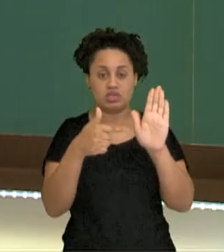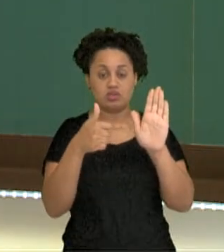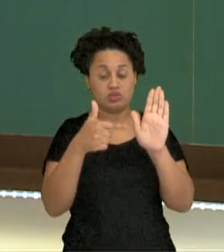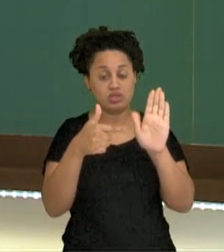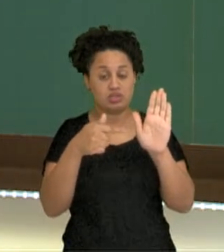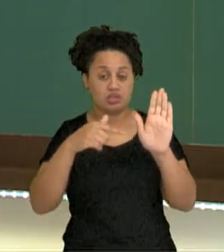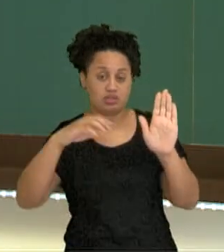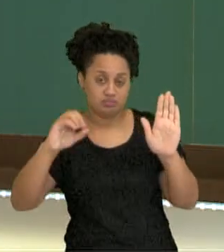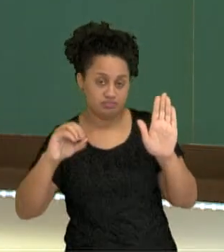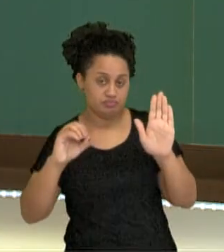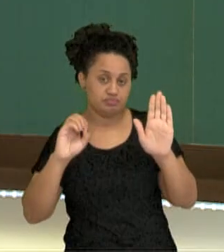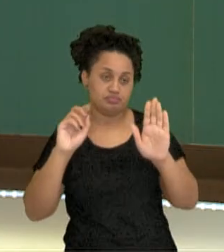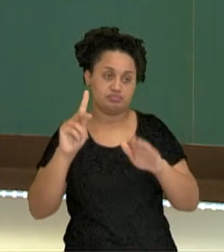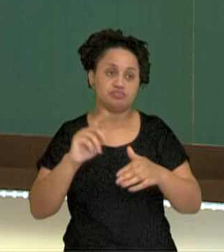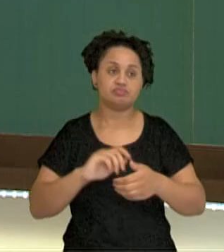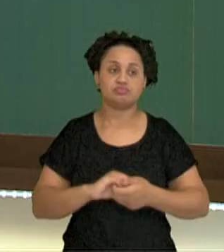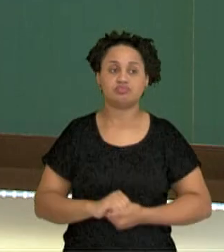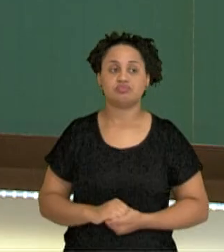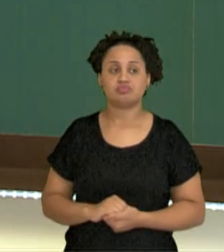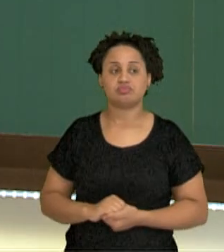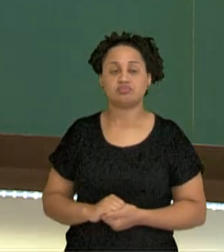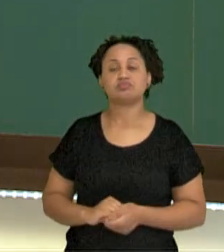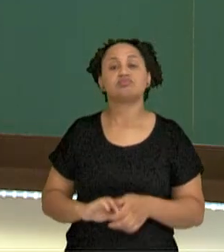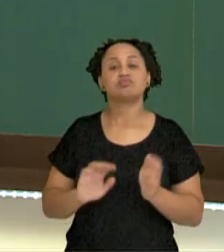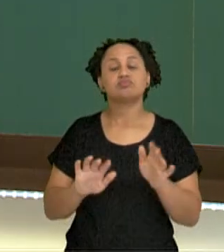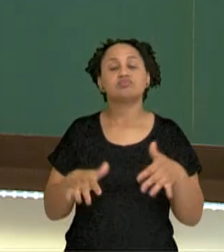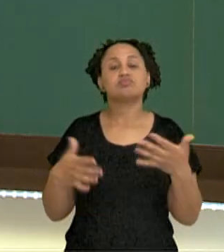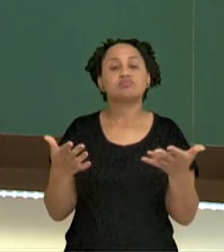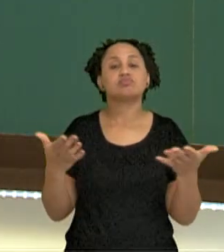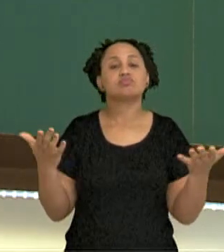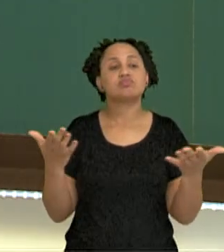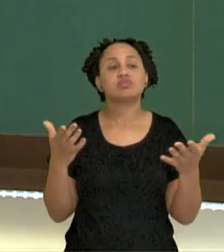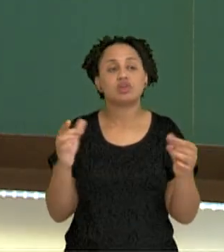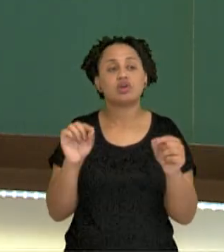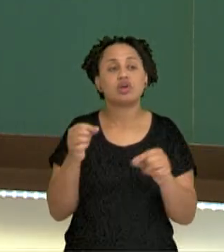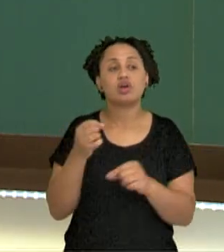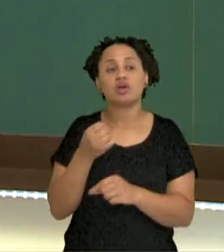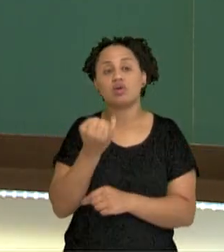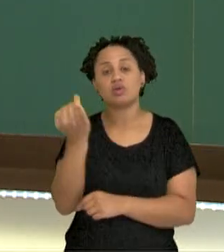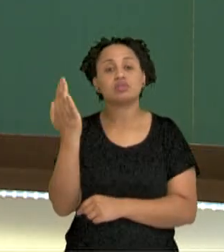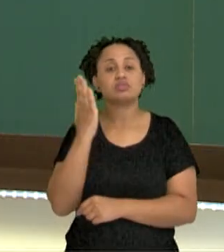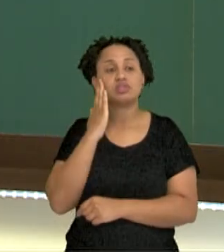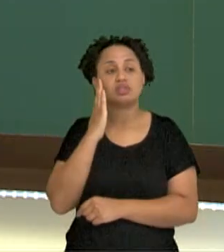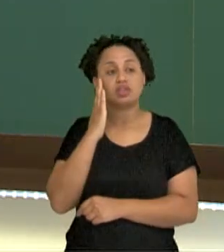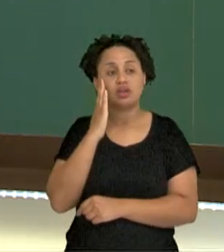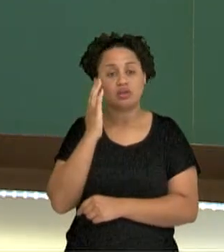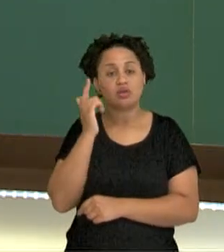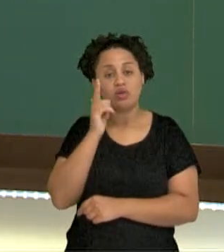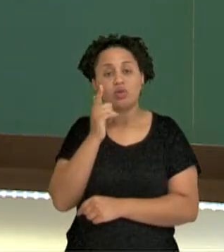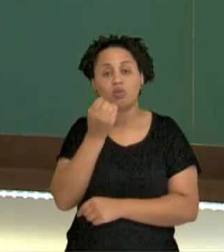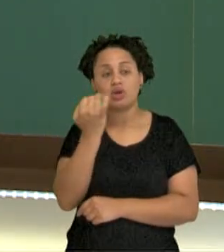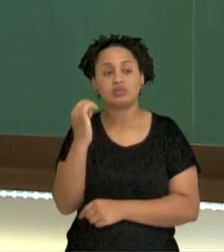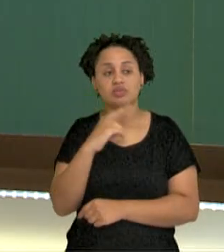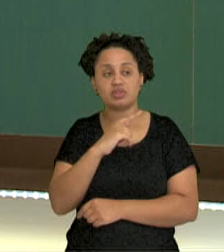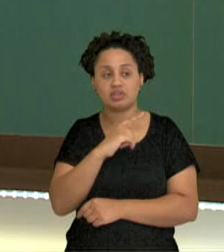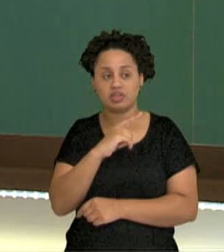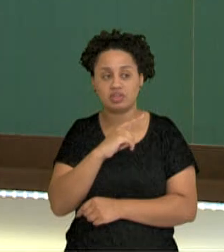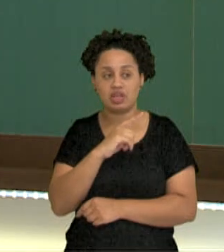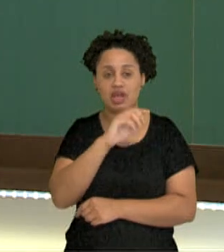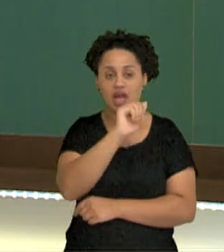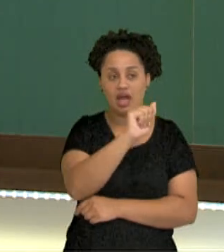360 graus, tá? Então, dito isso, quanto vale aí, qual que é a relação que existe de ordem entre A e